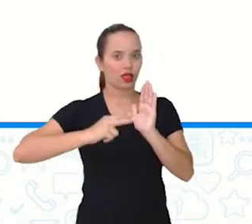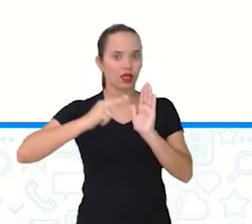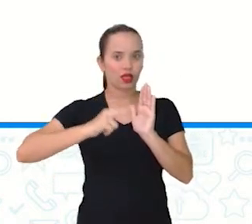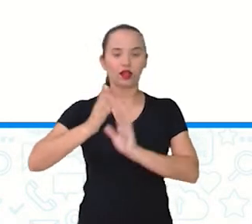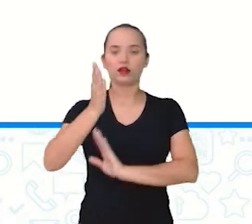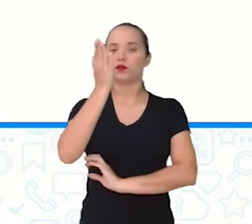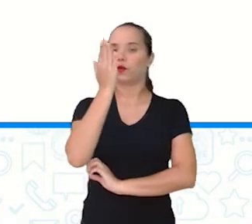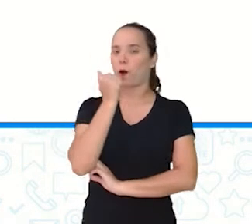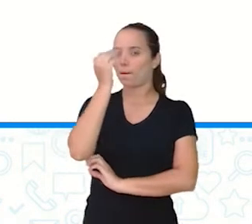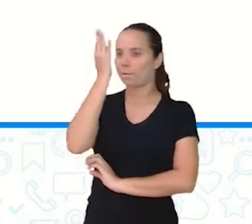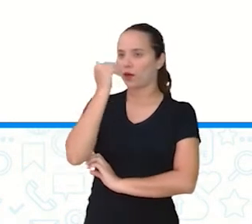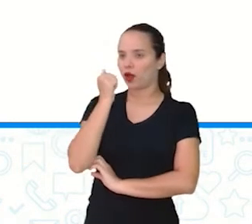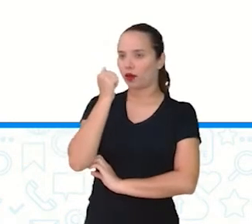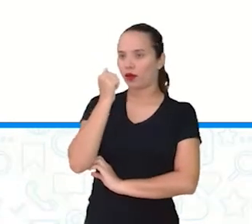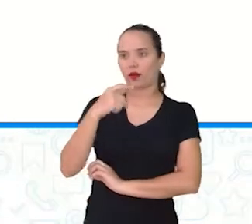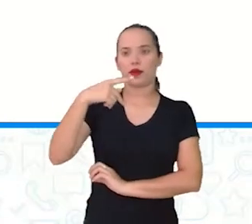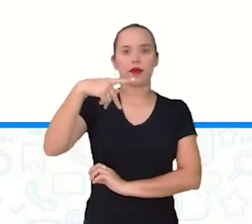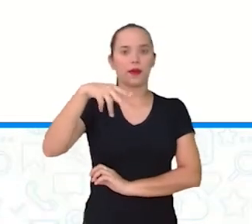Comer,